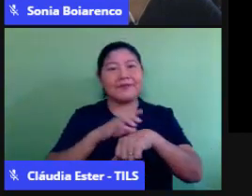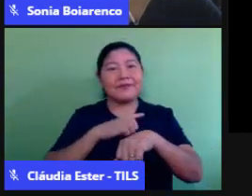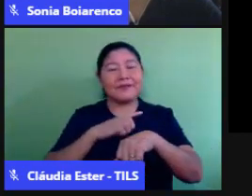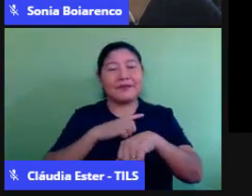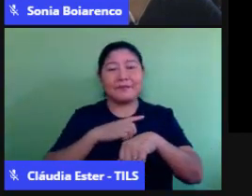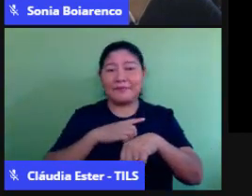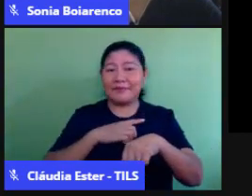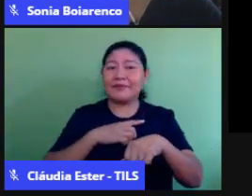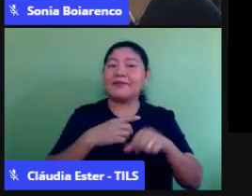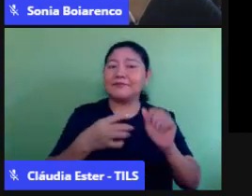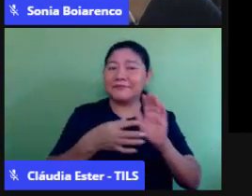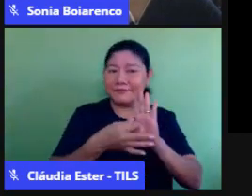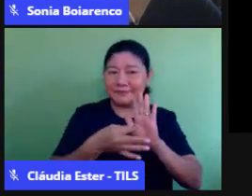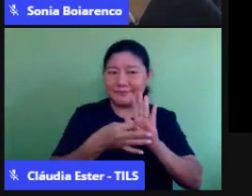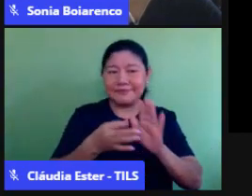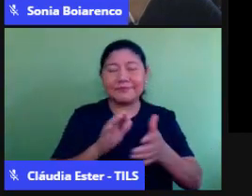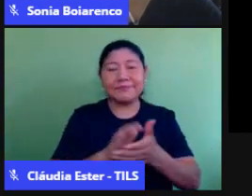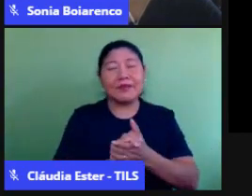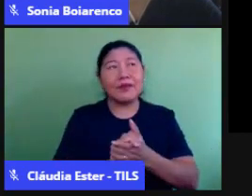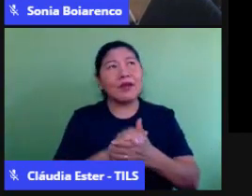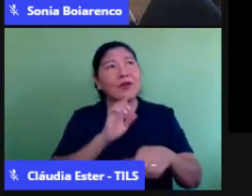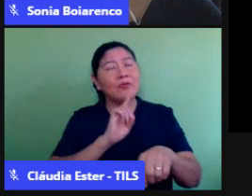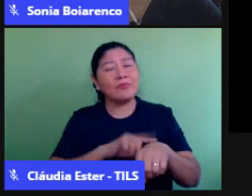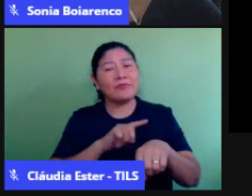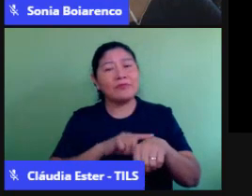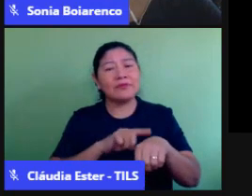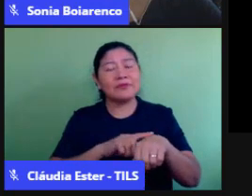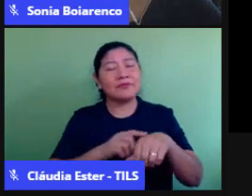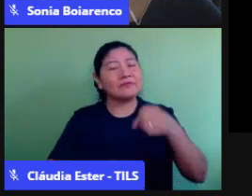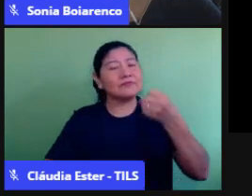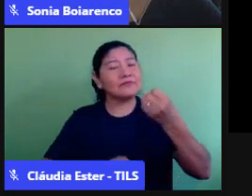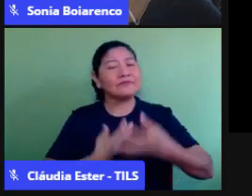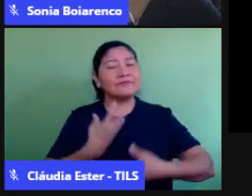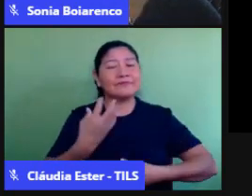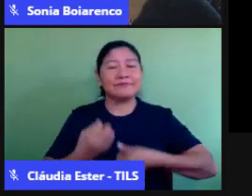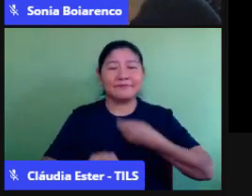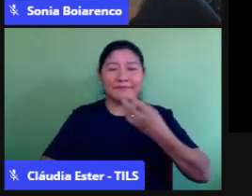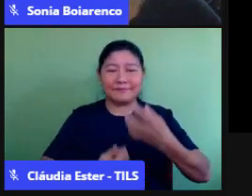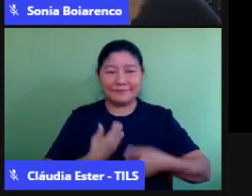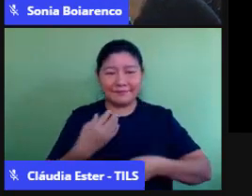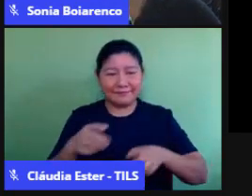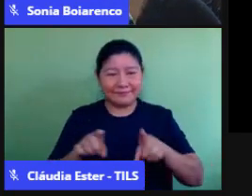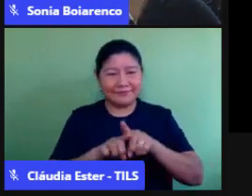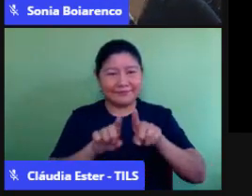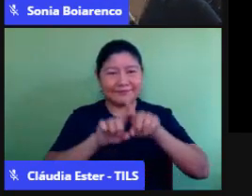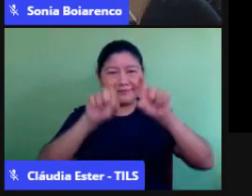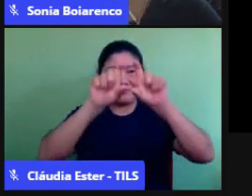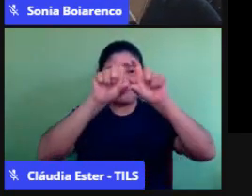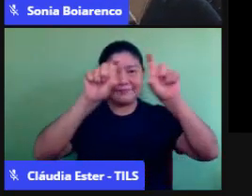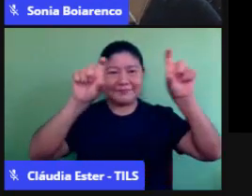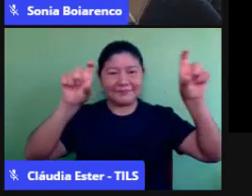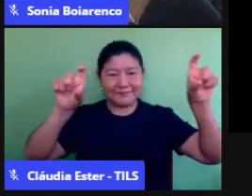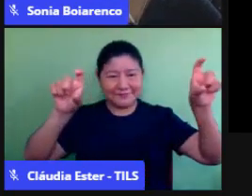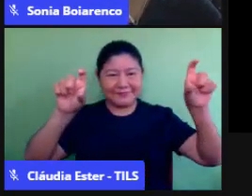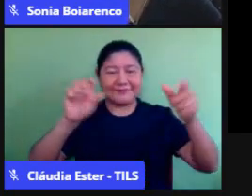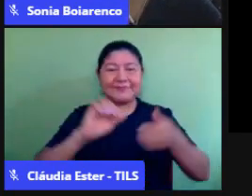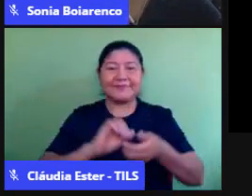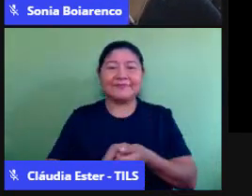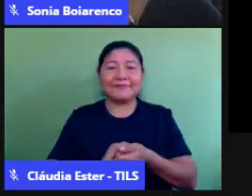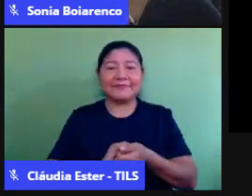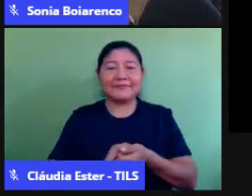justificativa, um momento de poesia, né, nessa nossa acolhida, nessa fala de acolhida.